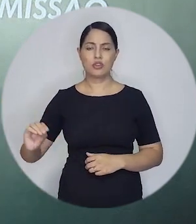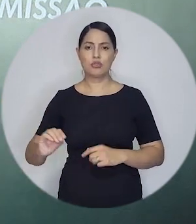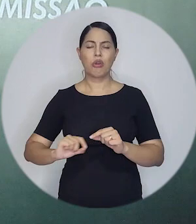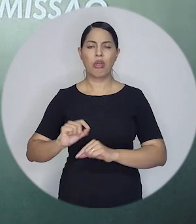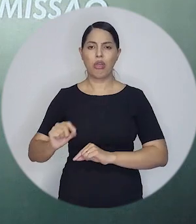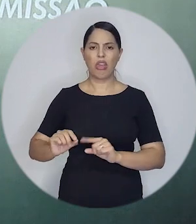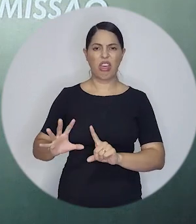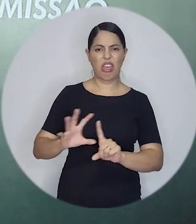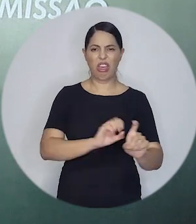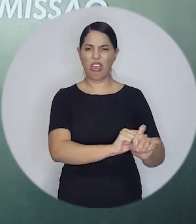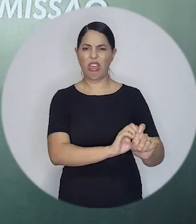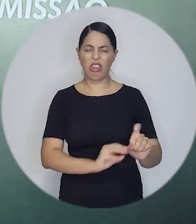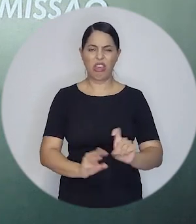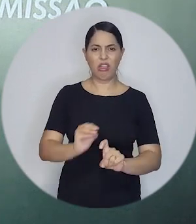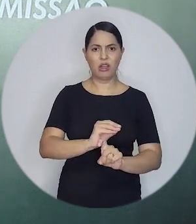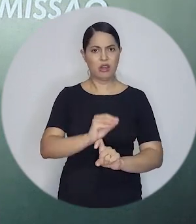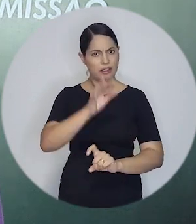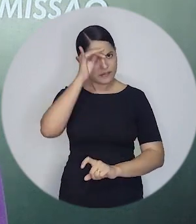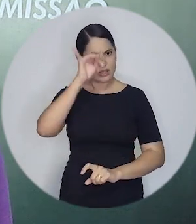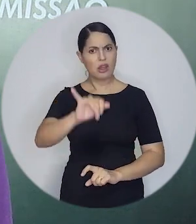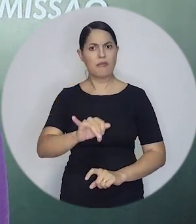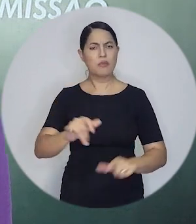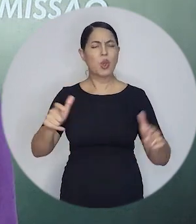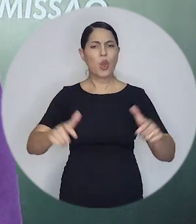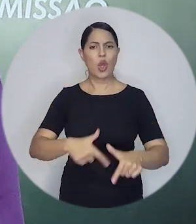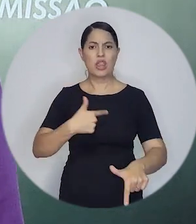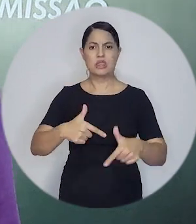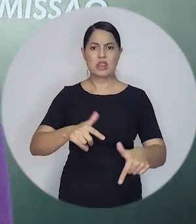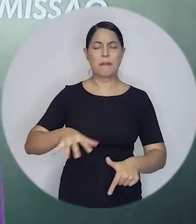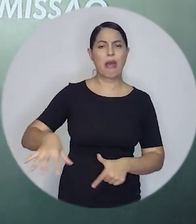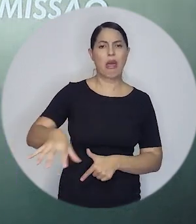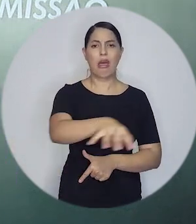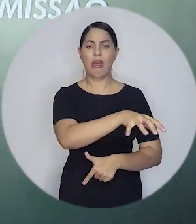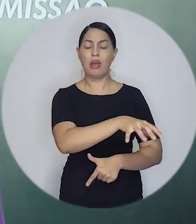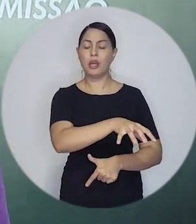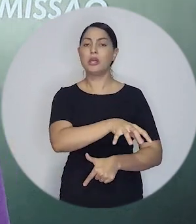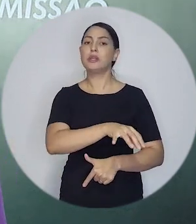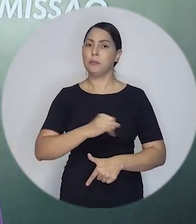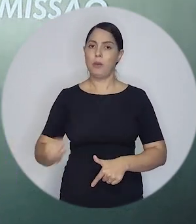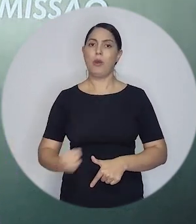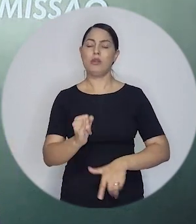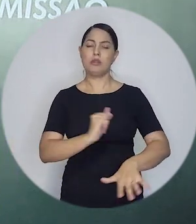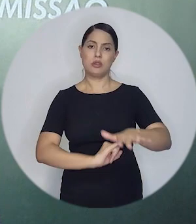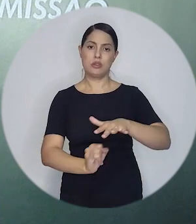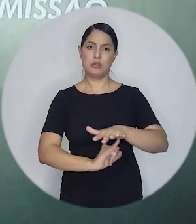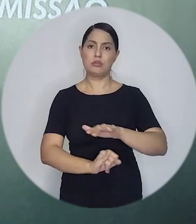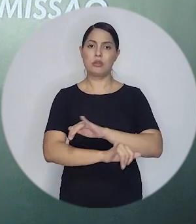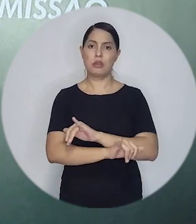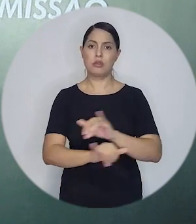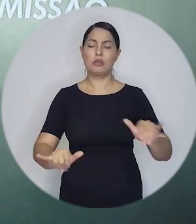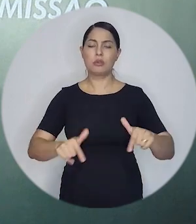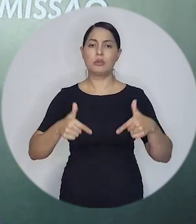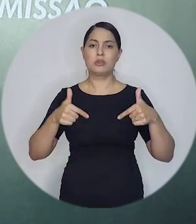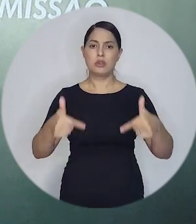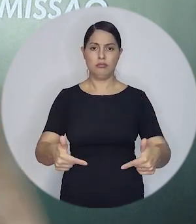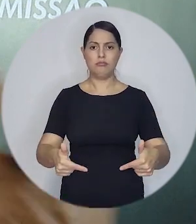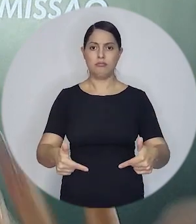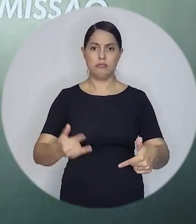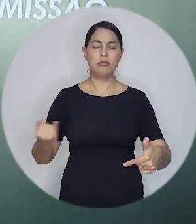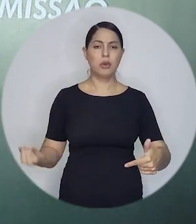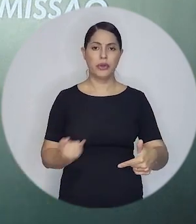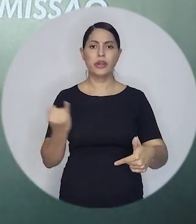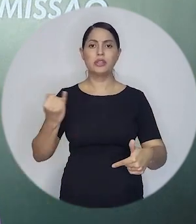ou assédio sexual e moral dentro do ambiente de trabalho, a possibilidade de trazer esse assunto para a instituição e que